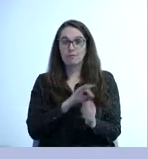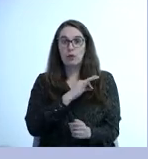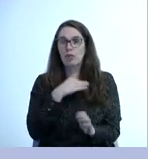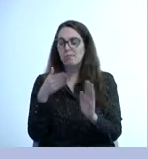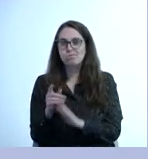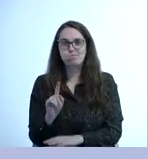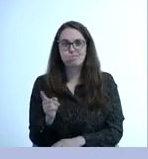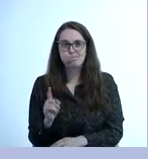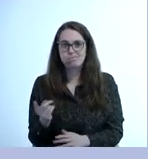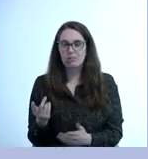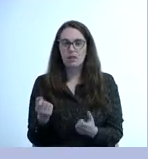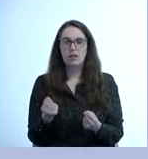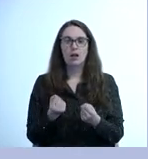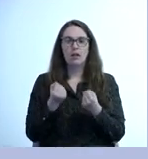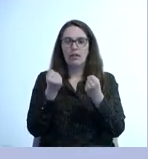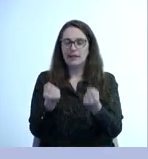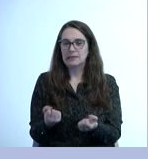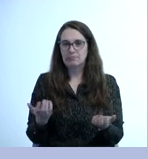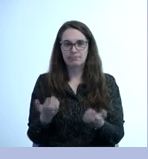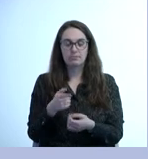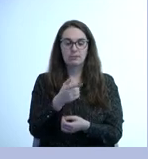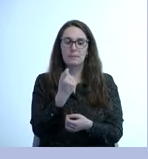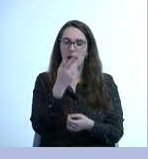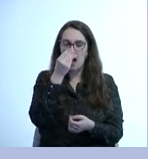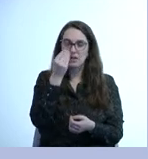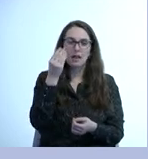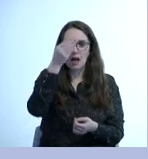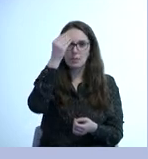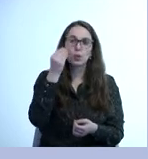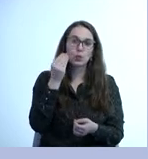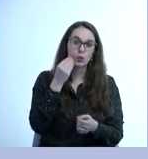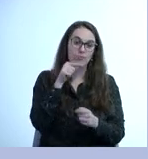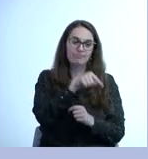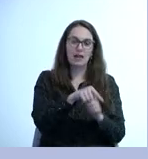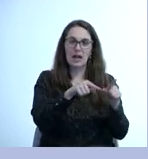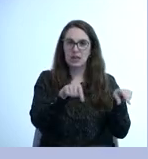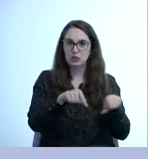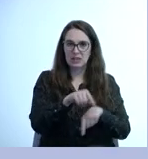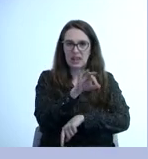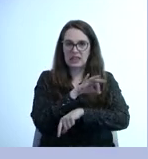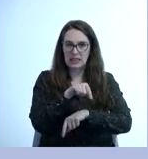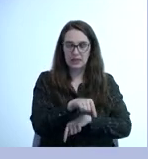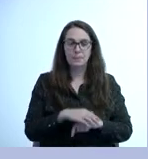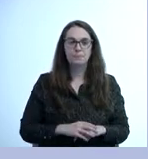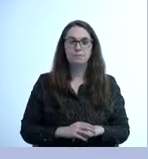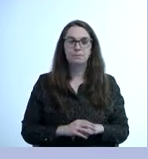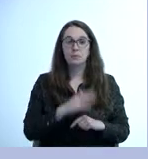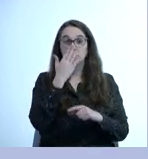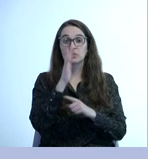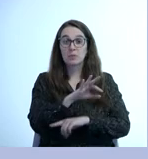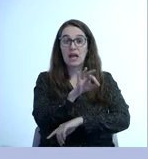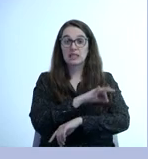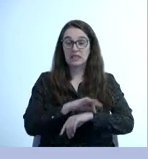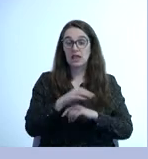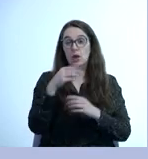a começar o seu percurso iniciático pela arquitetura, não é? Ou seja, falamos naturalmente do ateliê da Rua